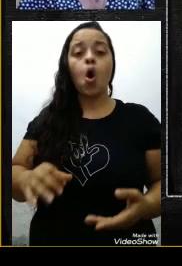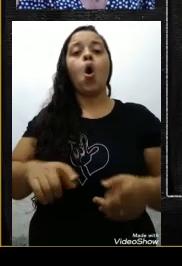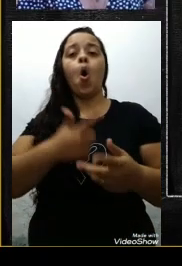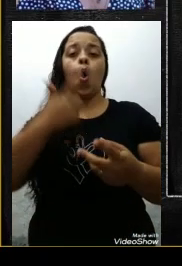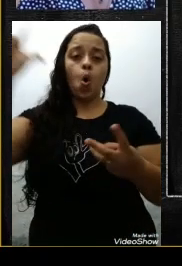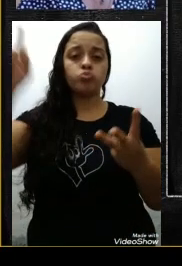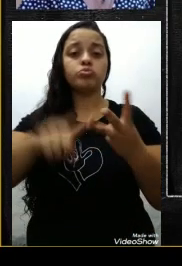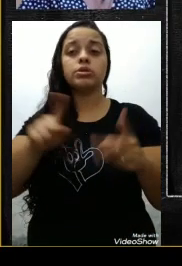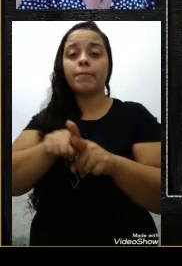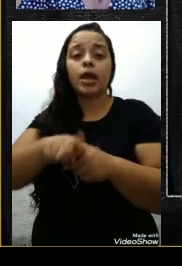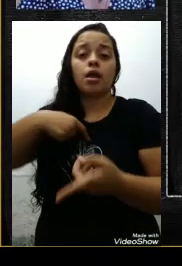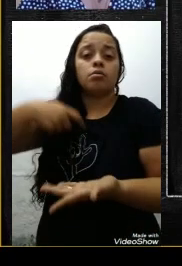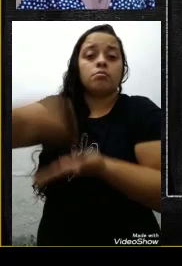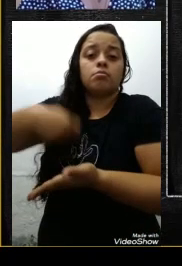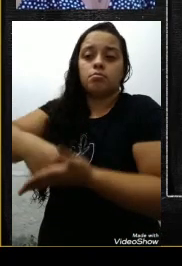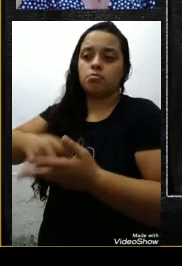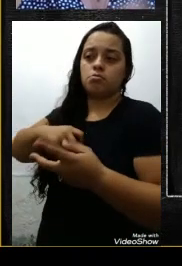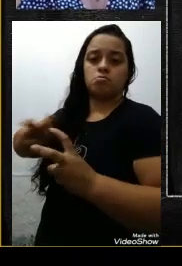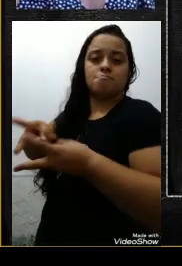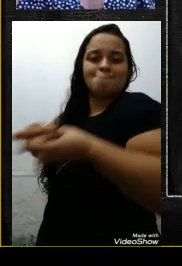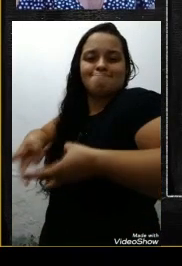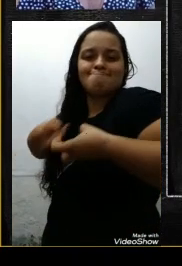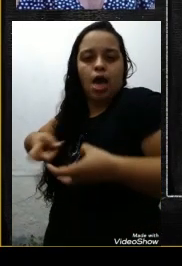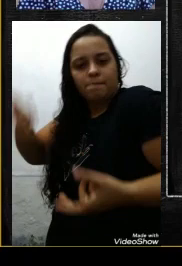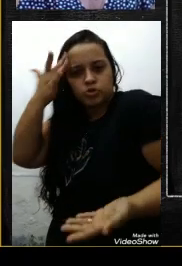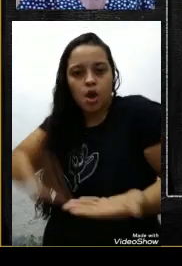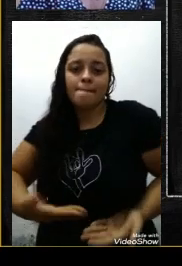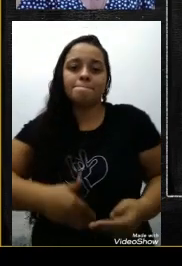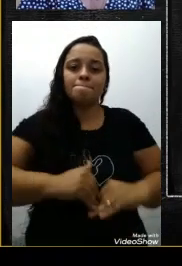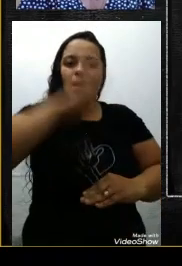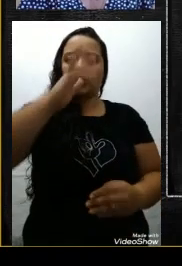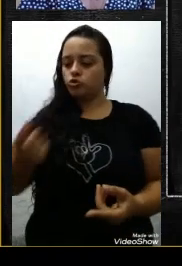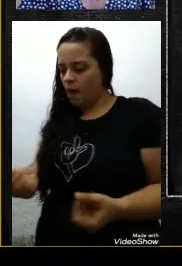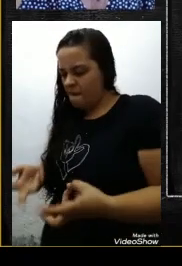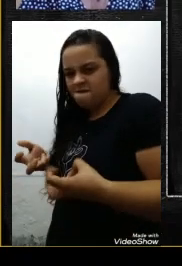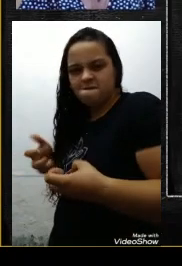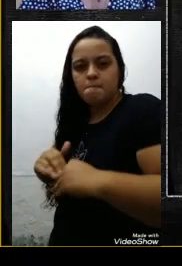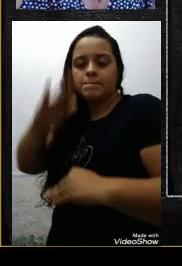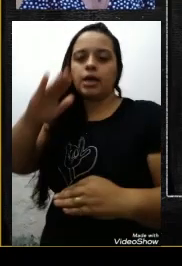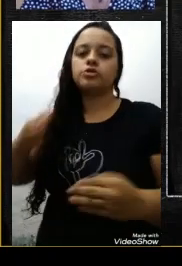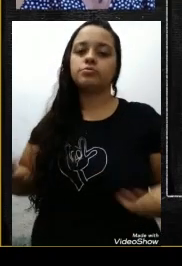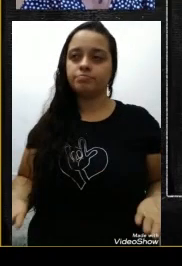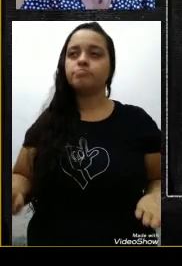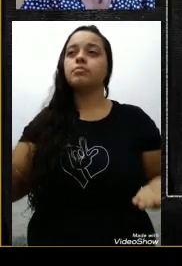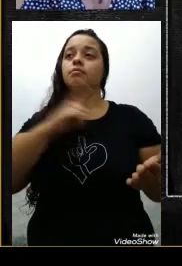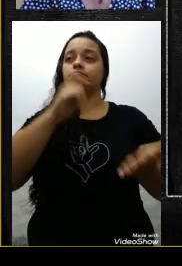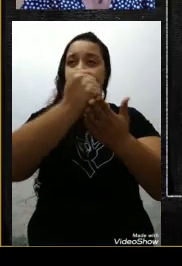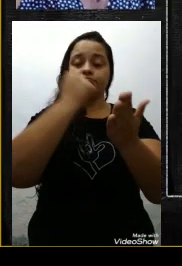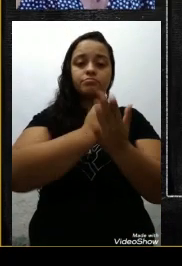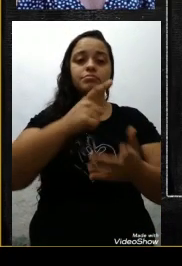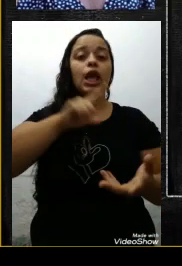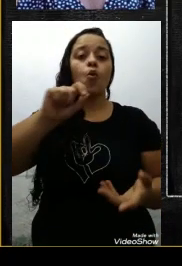servos, o que vai gerar inúmeras revoltas. Essas revoltas elas vão ficar conhecidas, elas vão ficar marcadas na